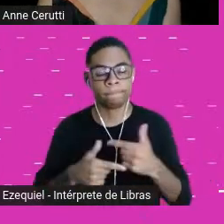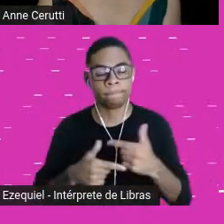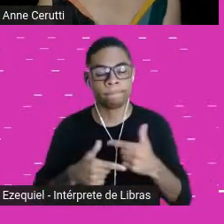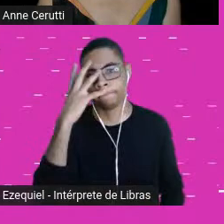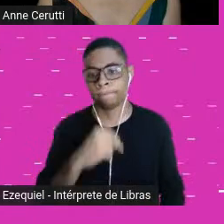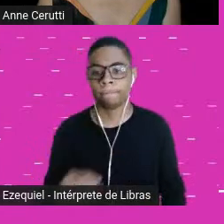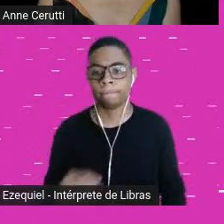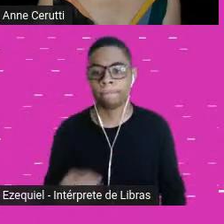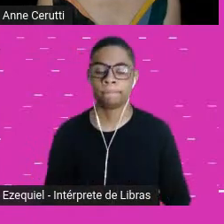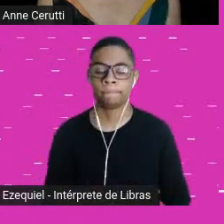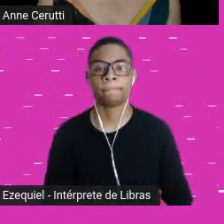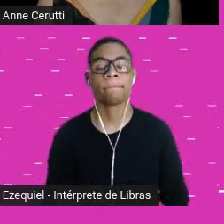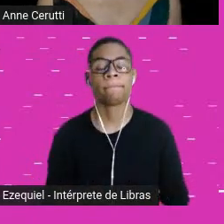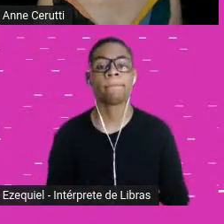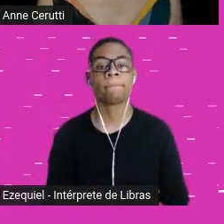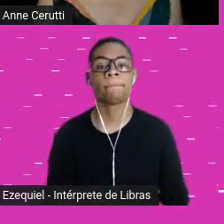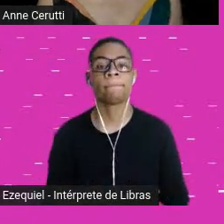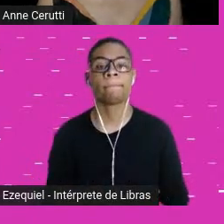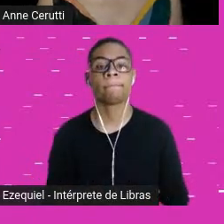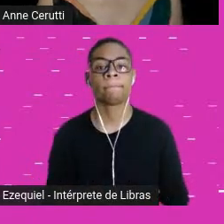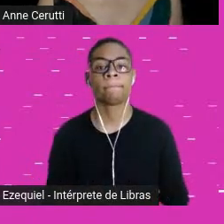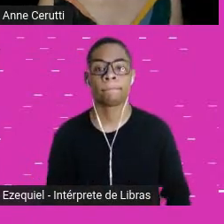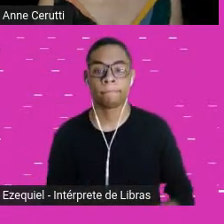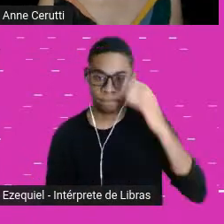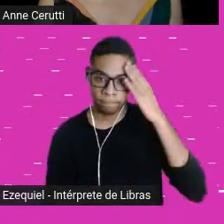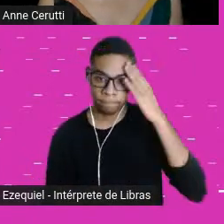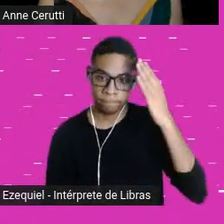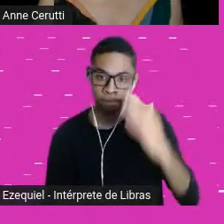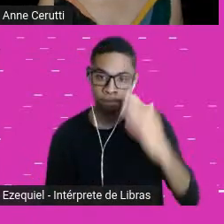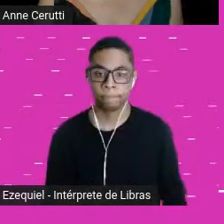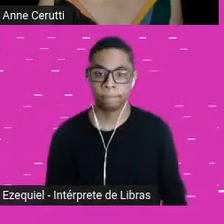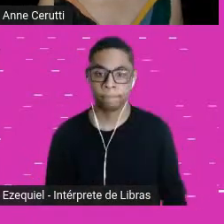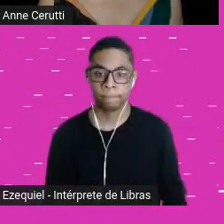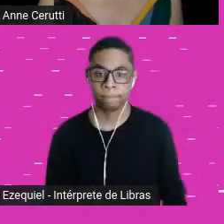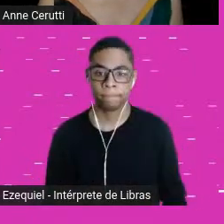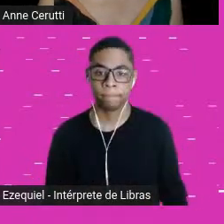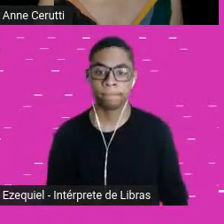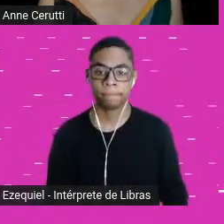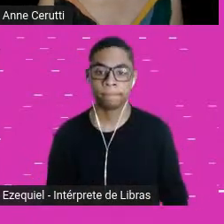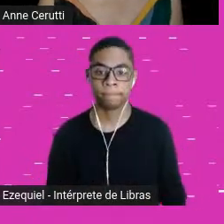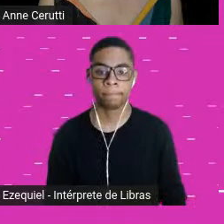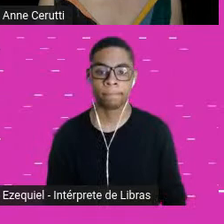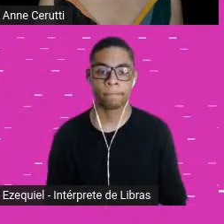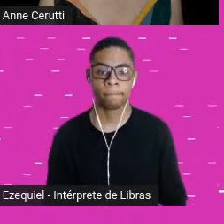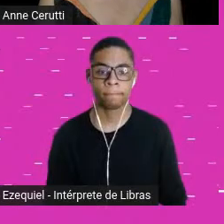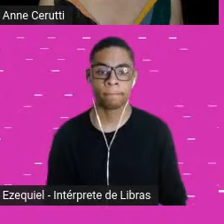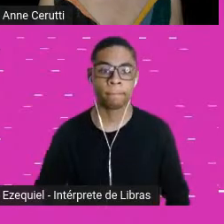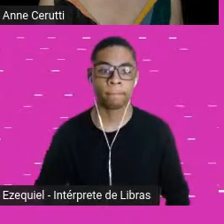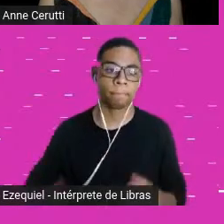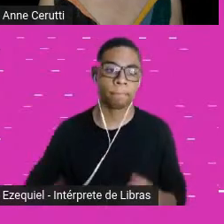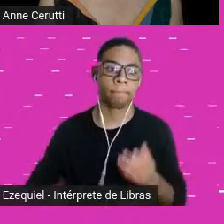Obrigada. Bom, vamos caminhando para os finalmente.